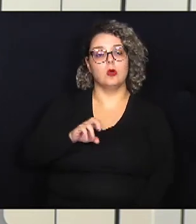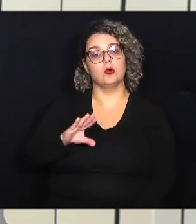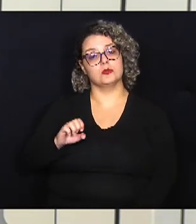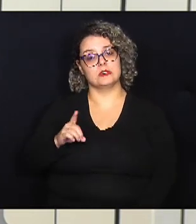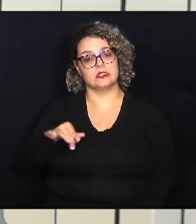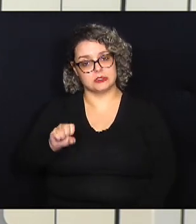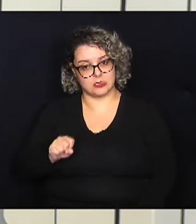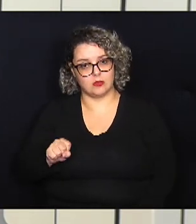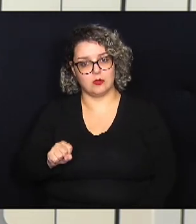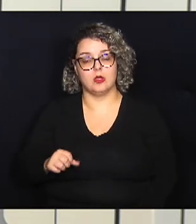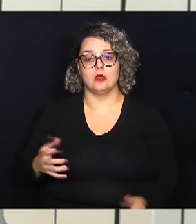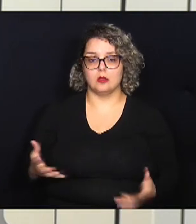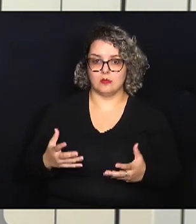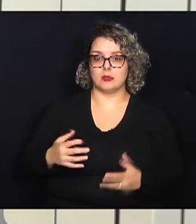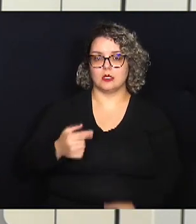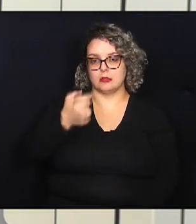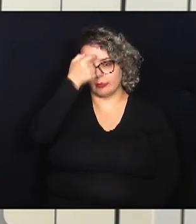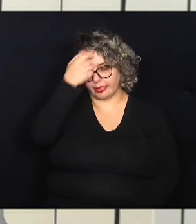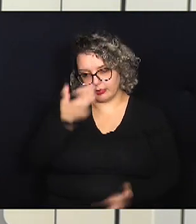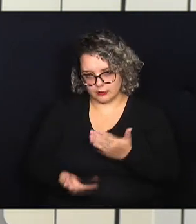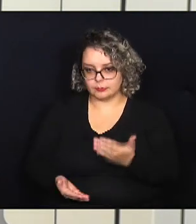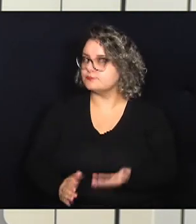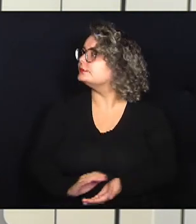que induzam a inconsciência.